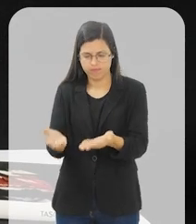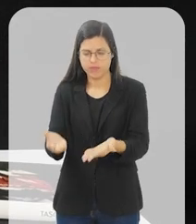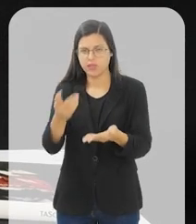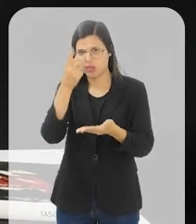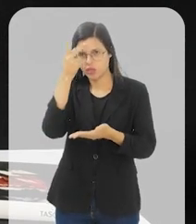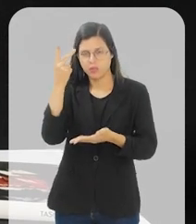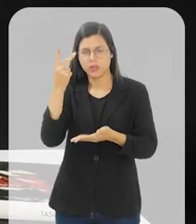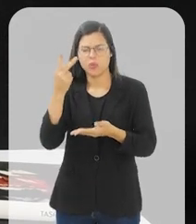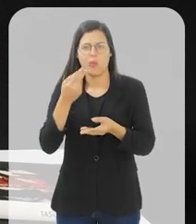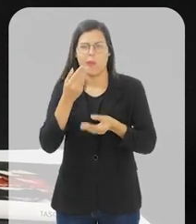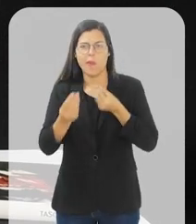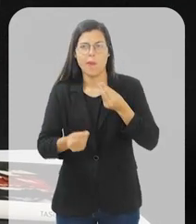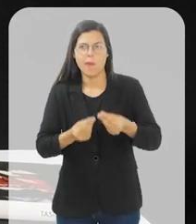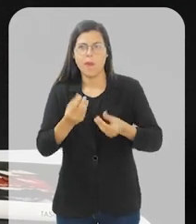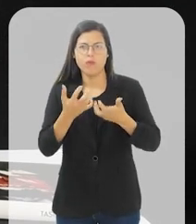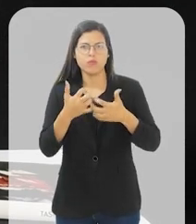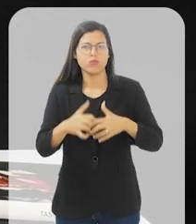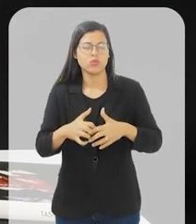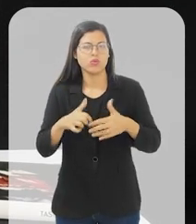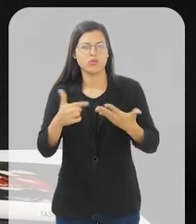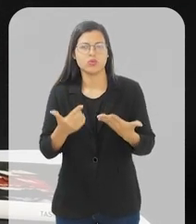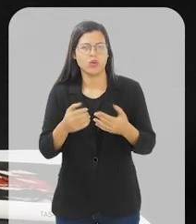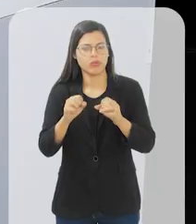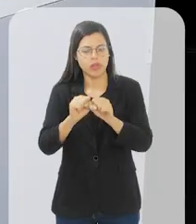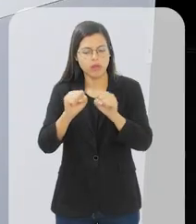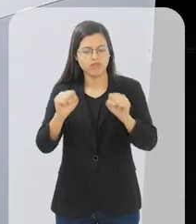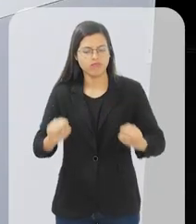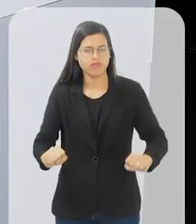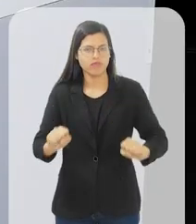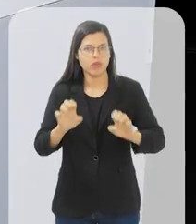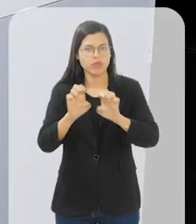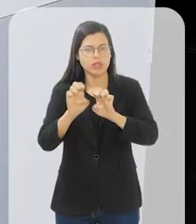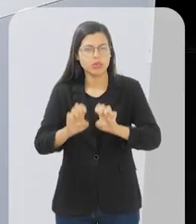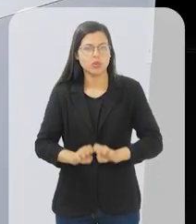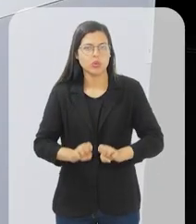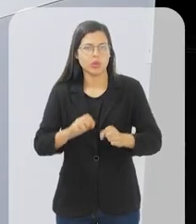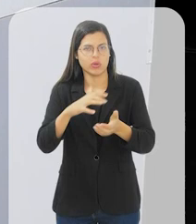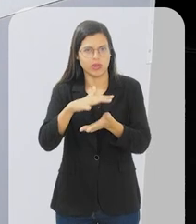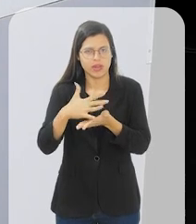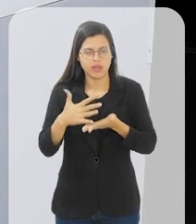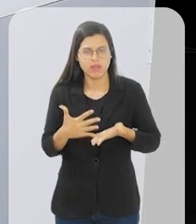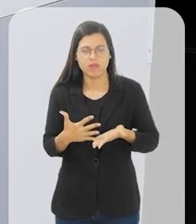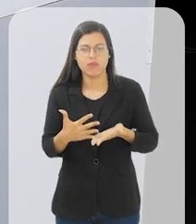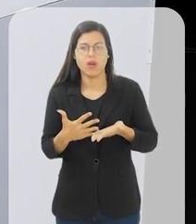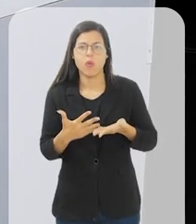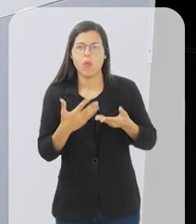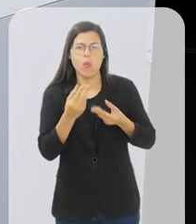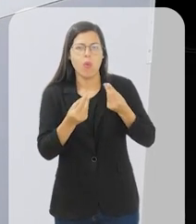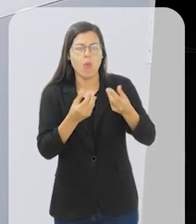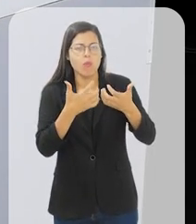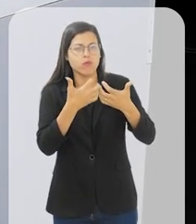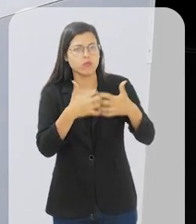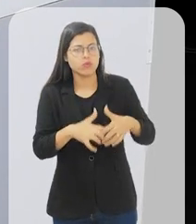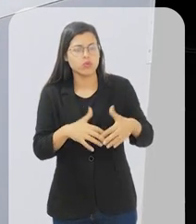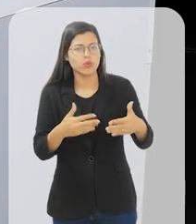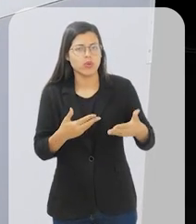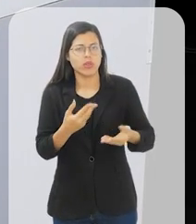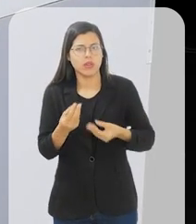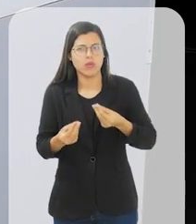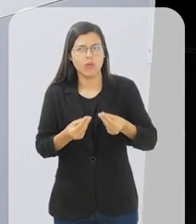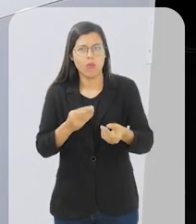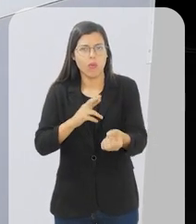acesso, enfim, como funciona a mecânica do carnaval. Aí eu quero que você me conte como é que funciona, quando